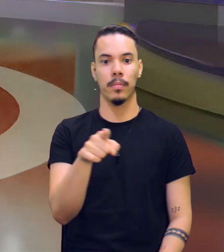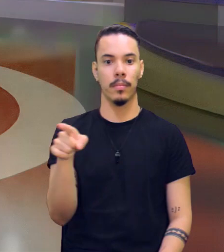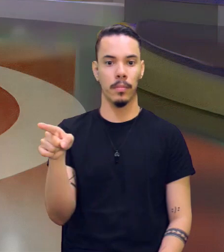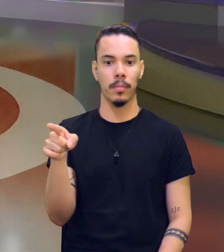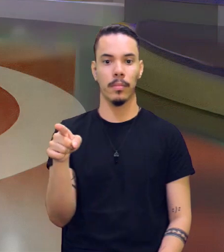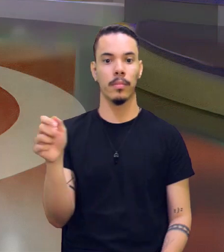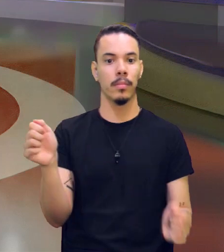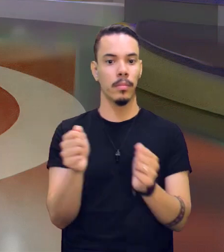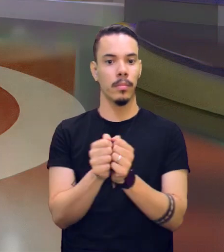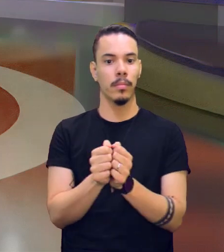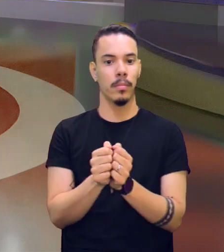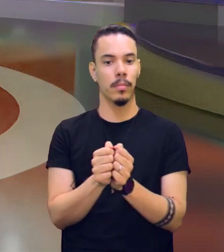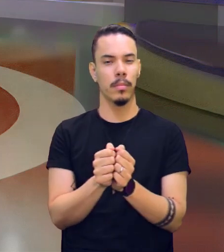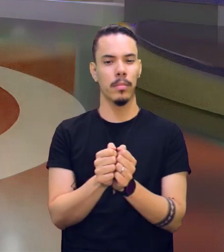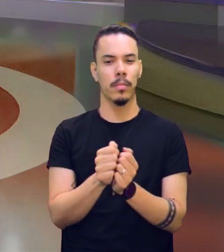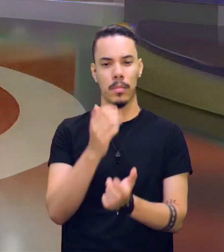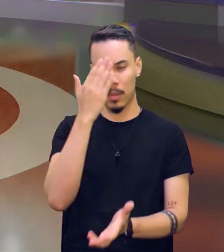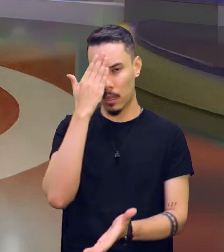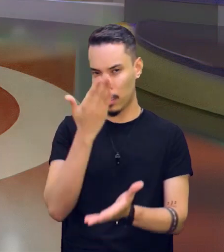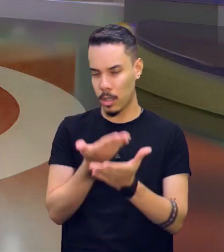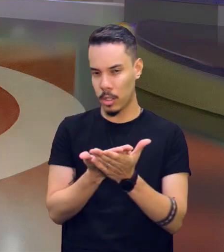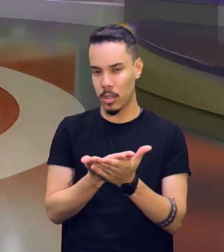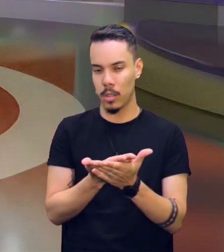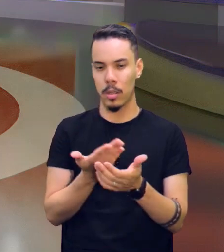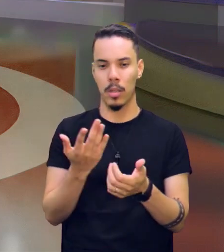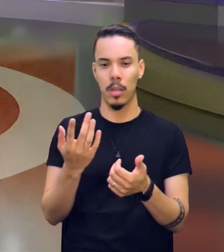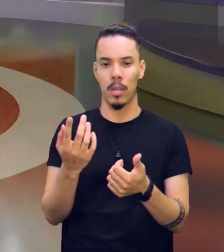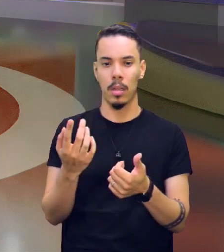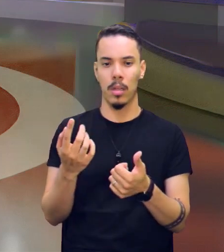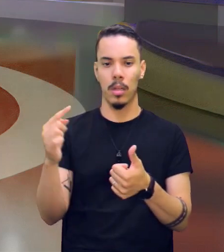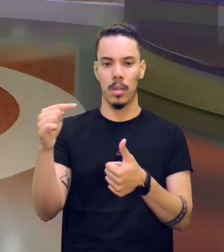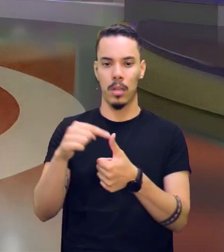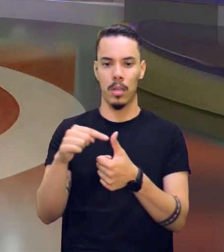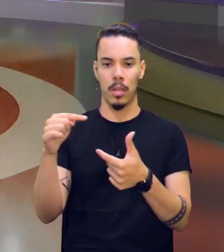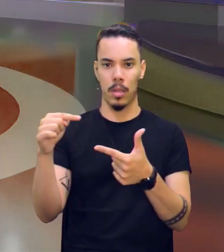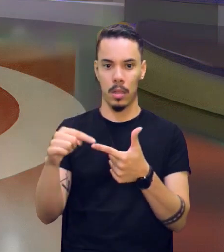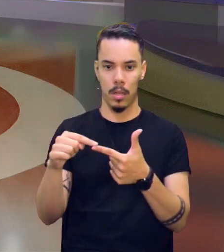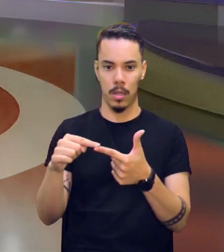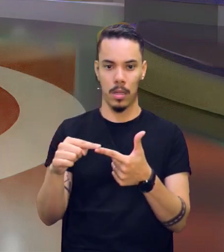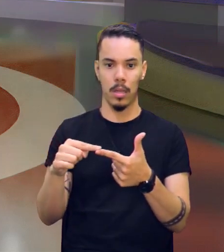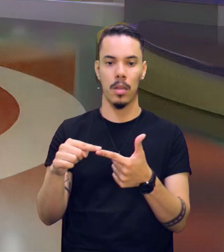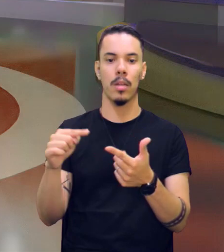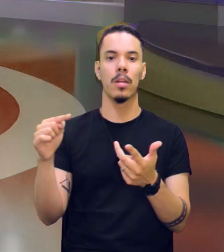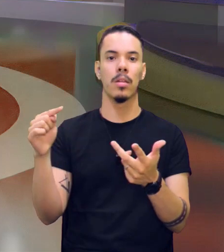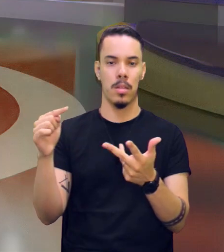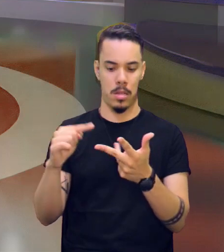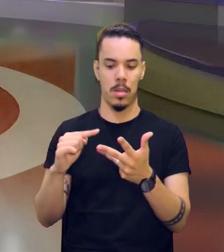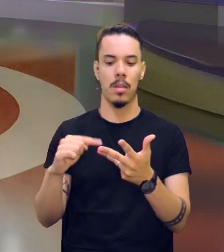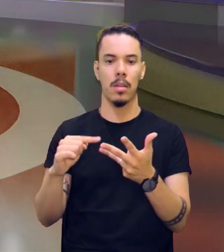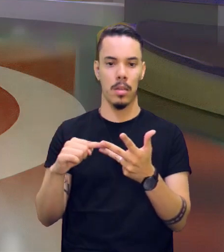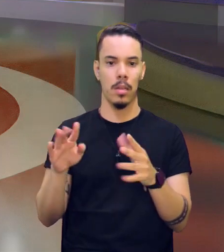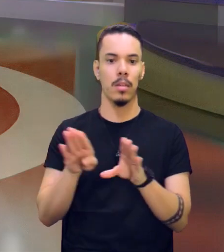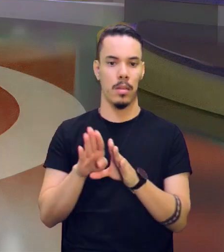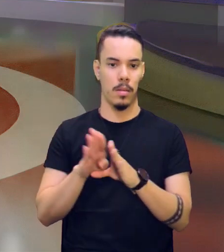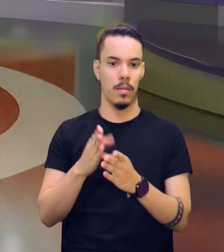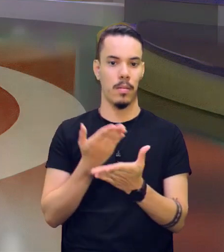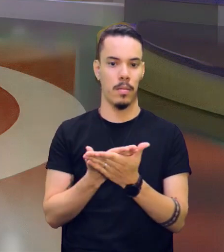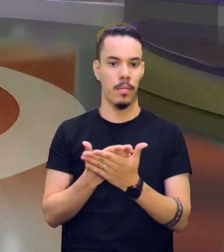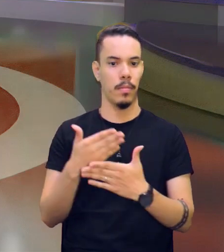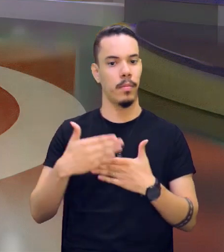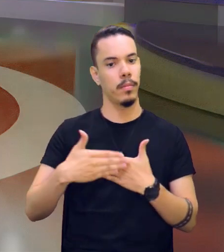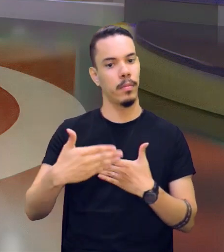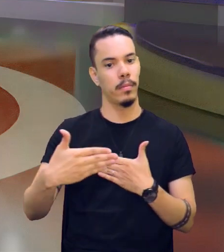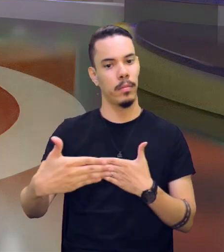ver comigo apenas a Zero Conditional ou a Second Conditional. Second Conditional também você vai ver